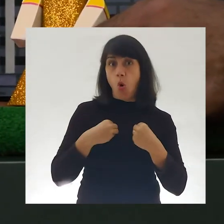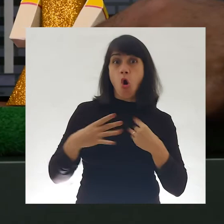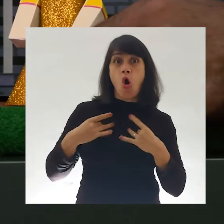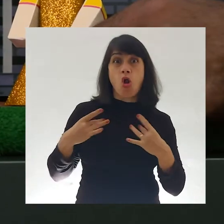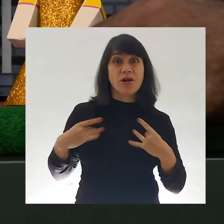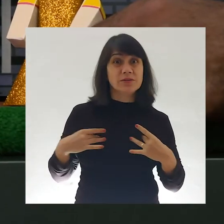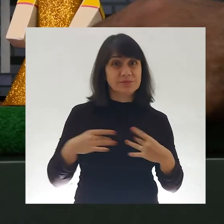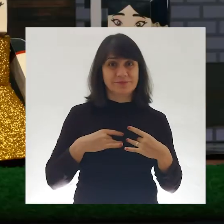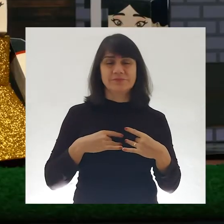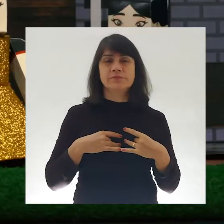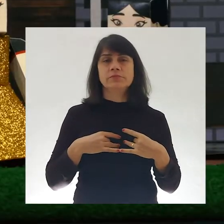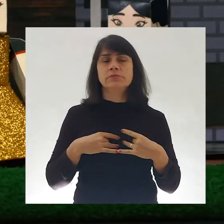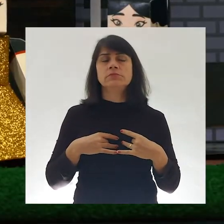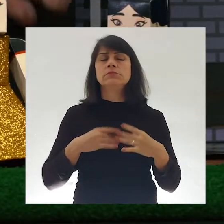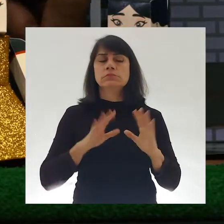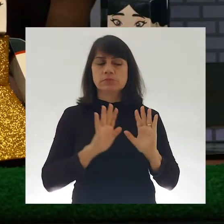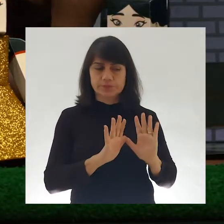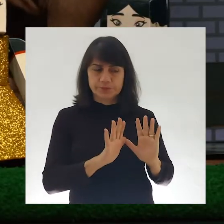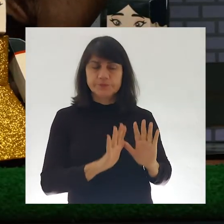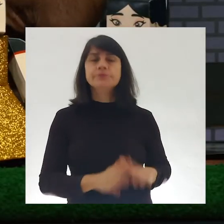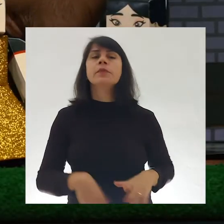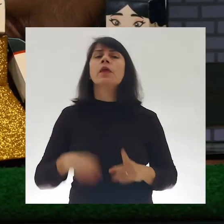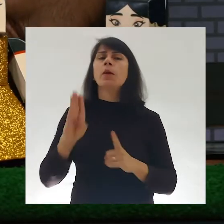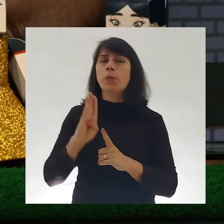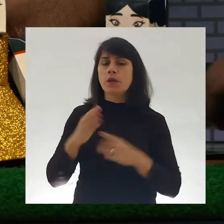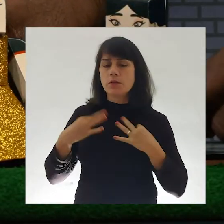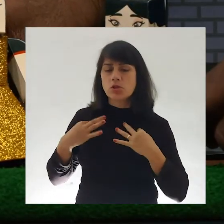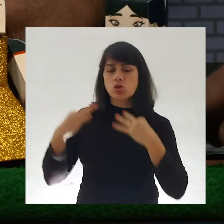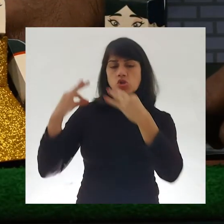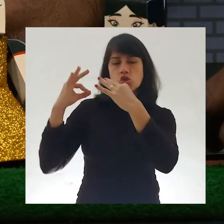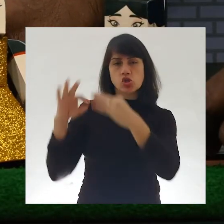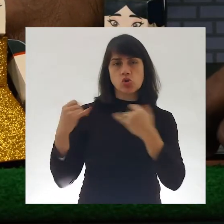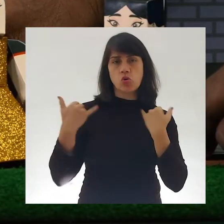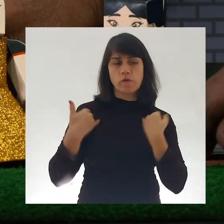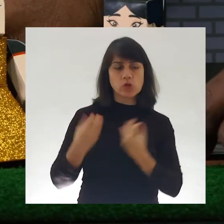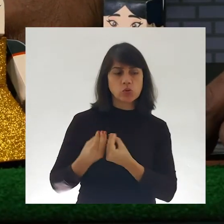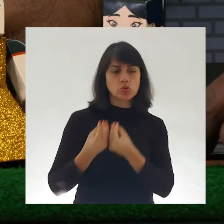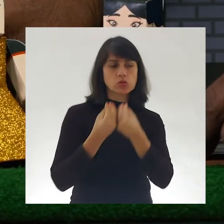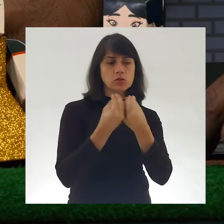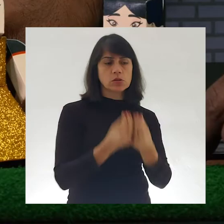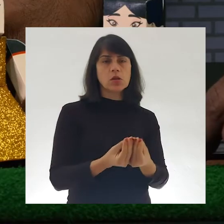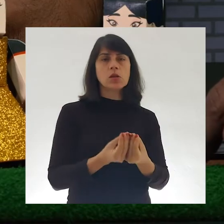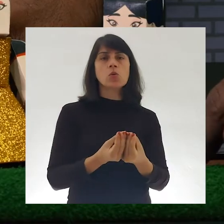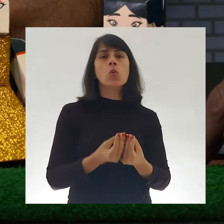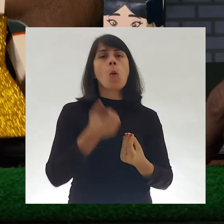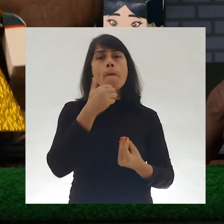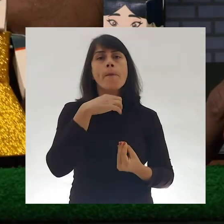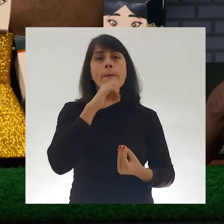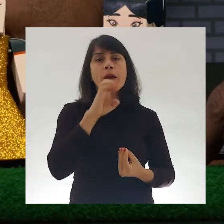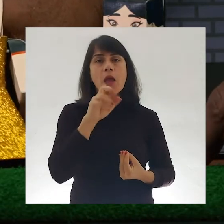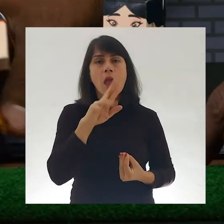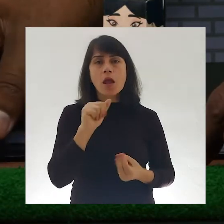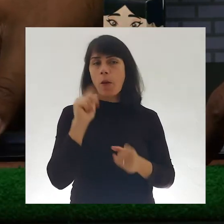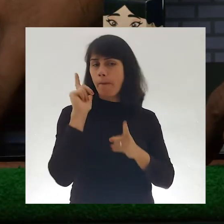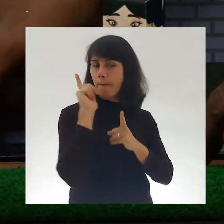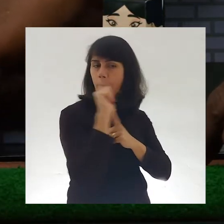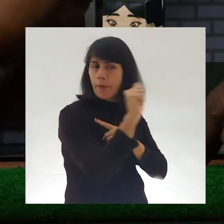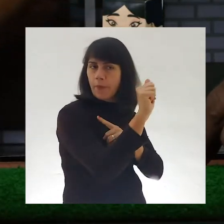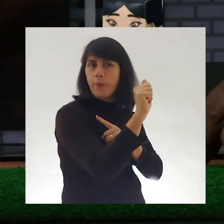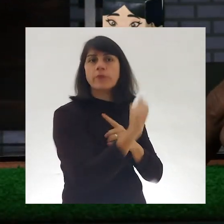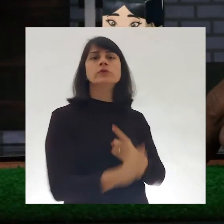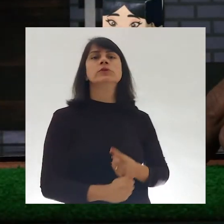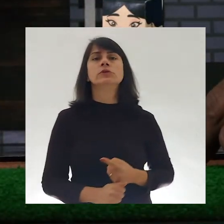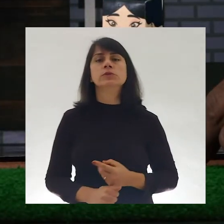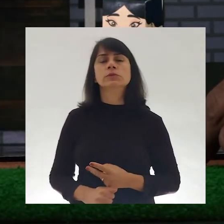vestido. Beatriz, então, tirou o vestido e entregou para Hera, que o pegou e foi